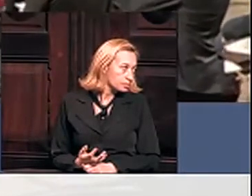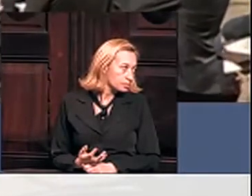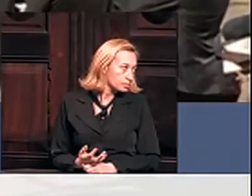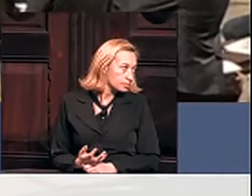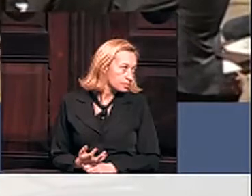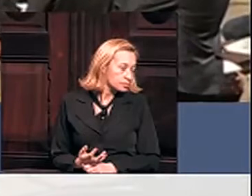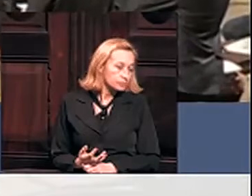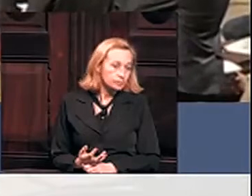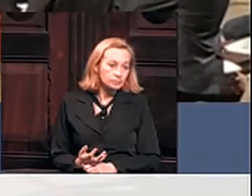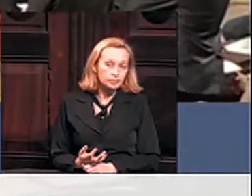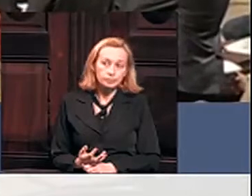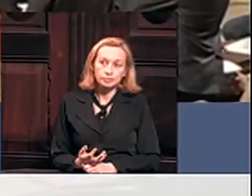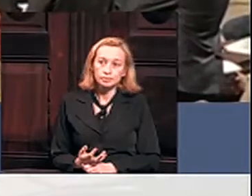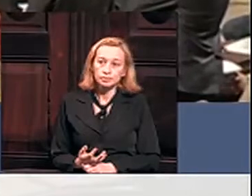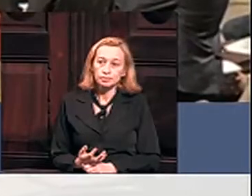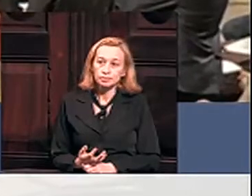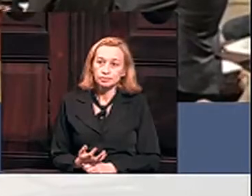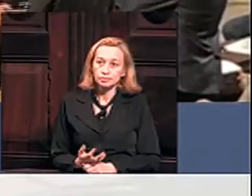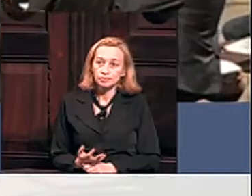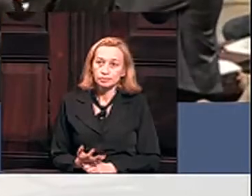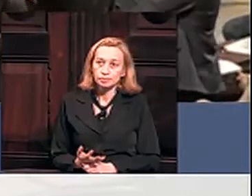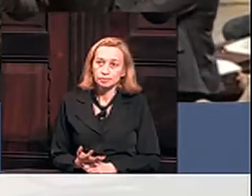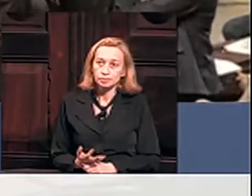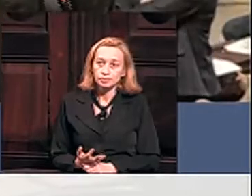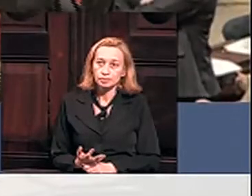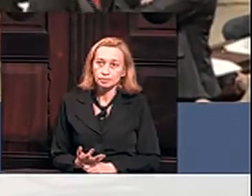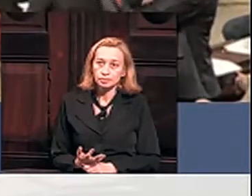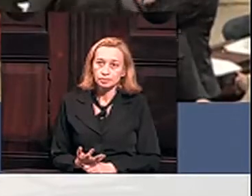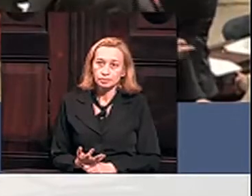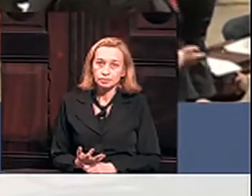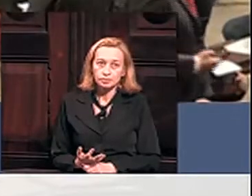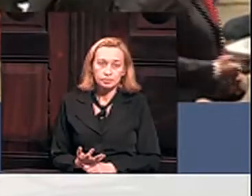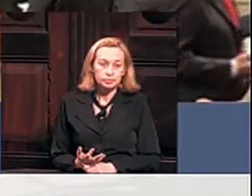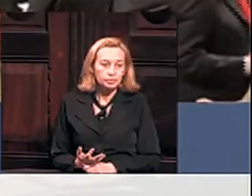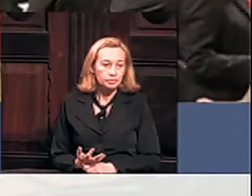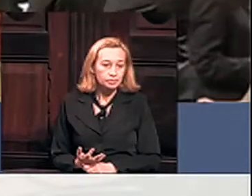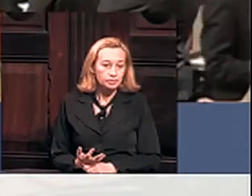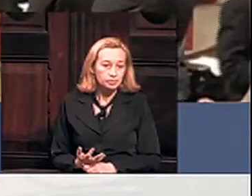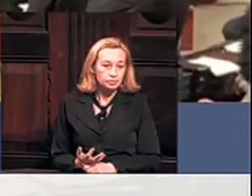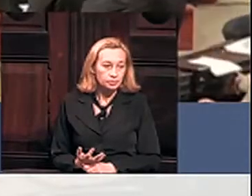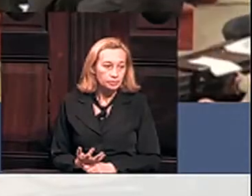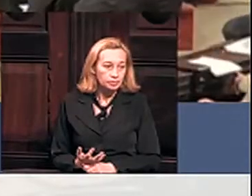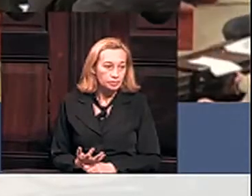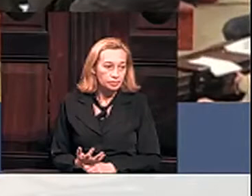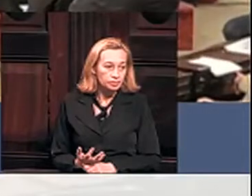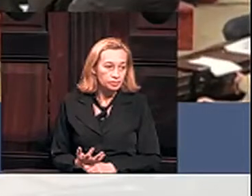É com calma e com jeito. Parabéns, André, como sempre.